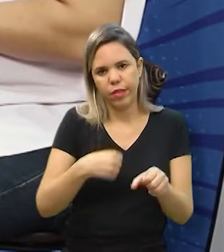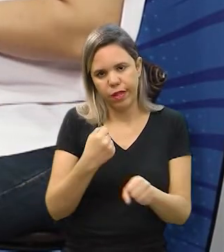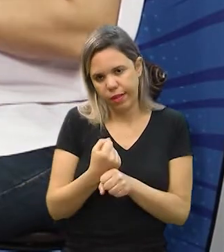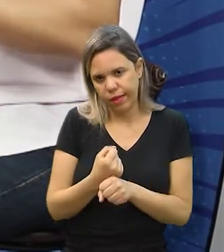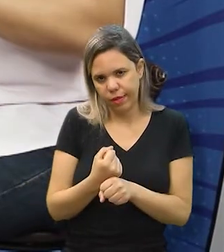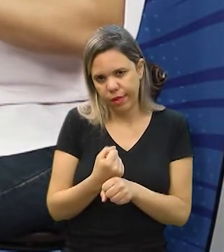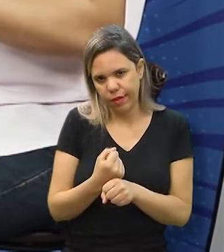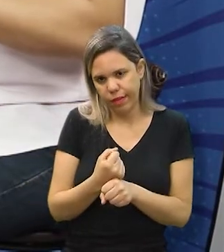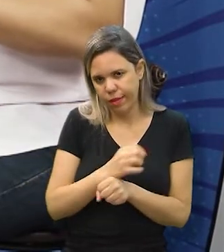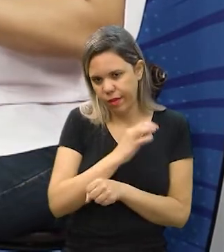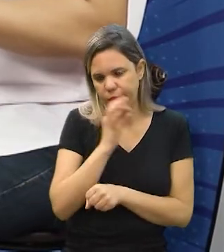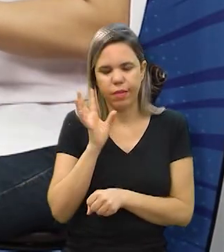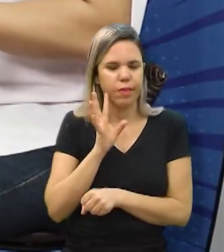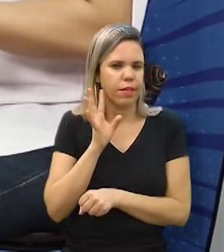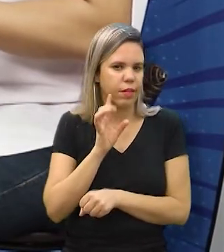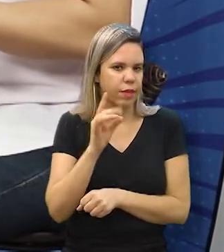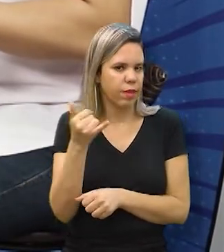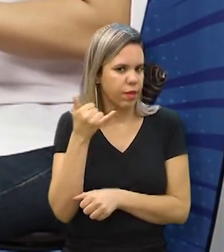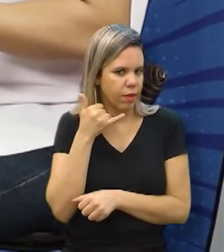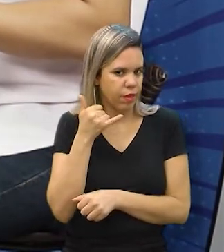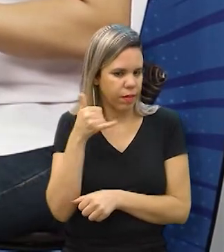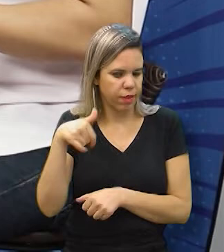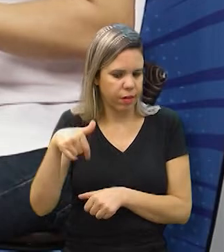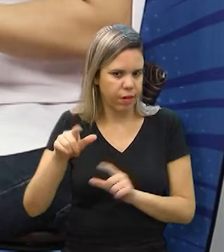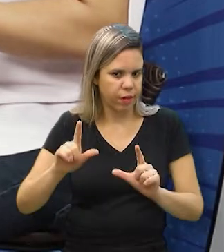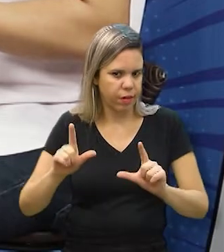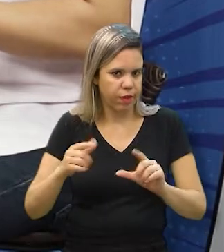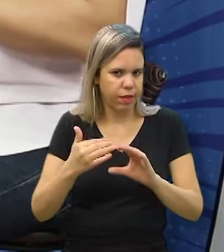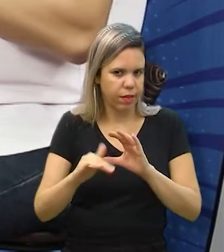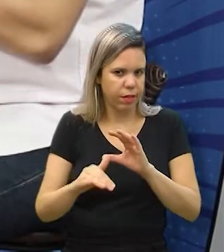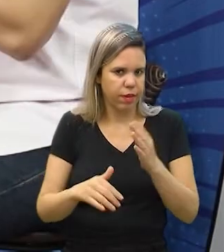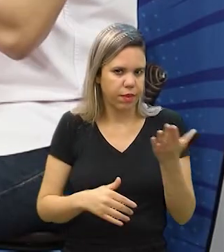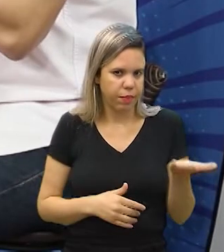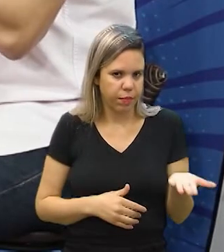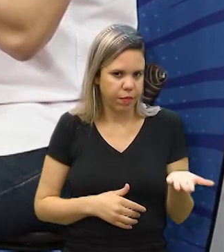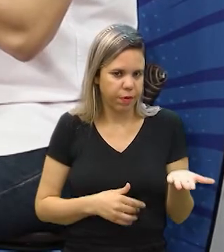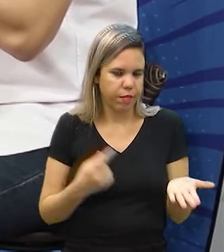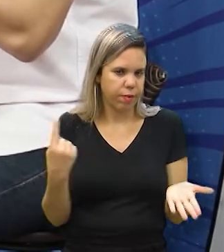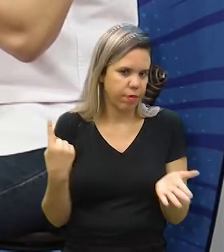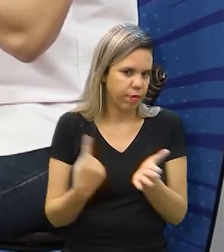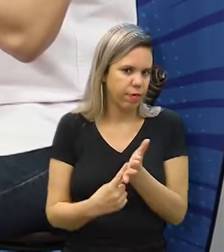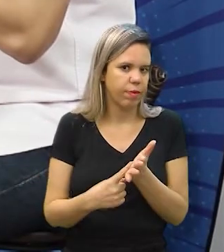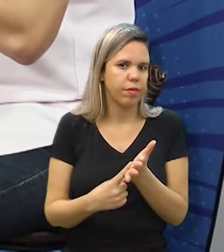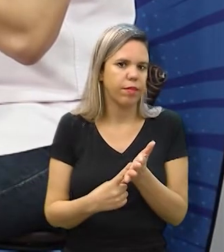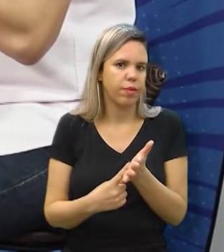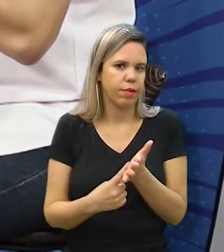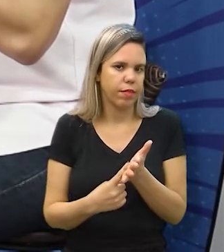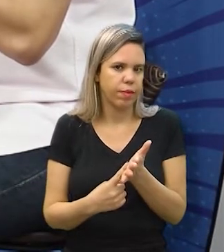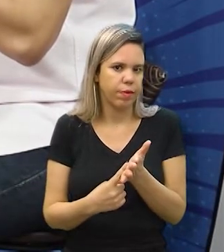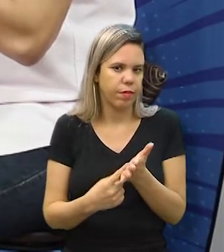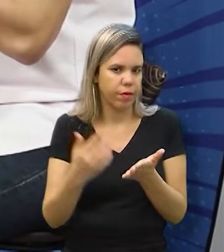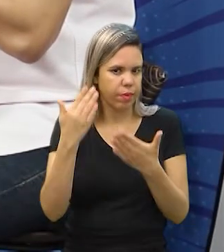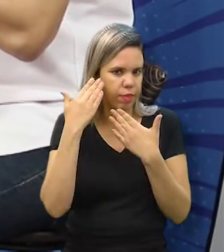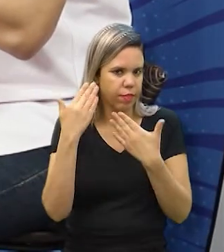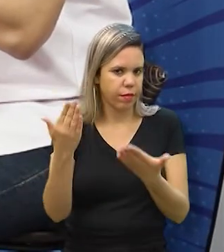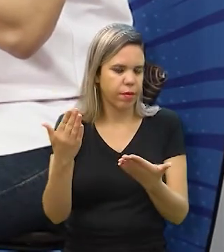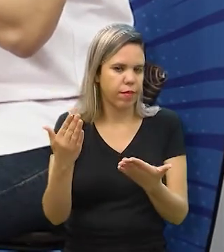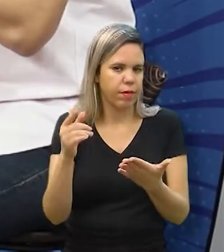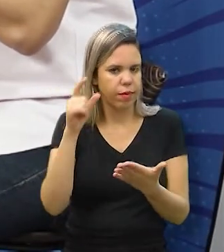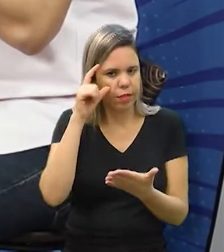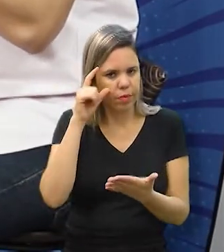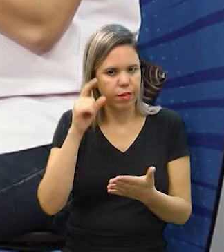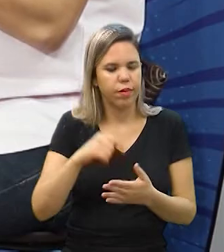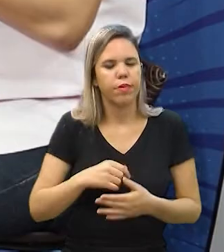ano. Show! Então é só ligar para nossa produção, mandar uma mensagem e marcar. Obrigado, Michel.